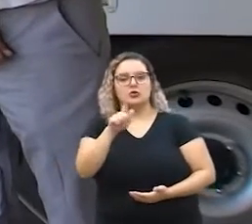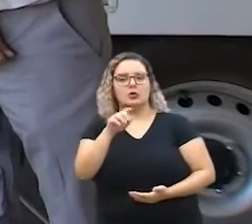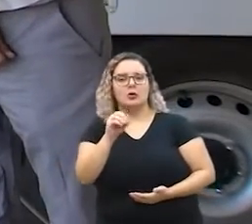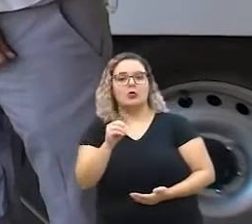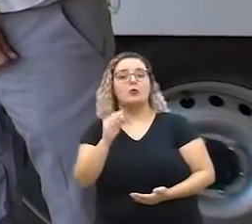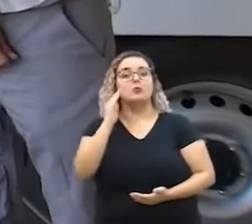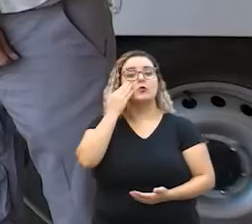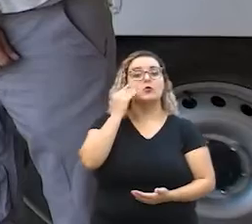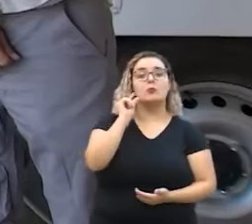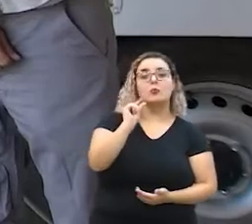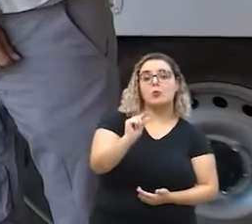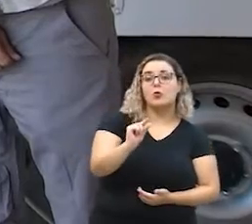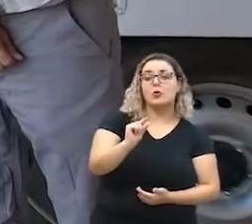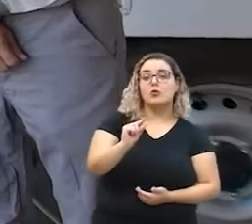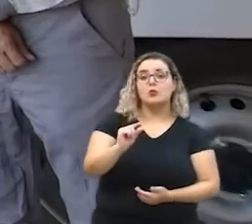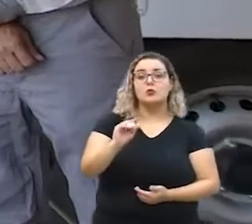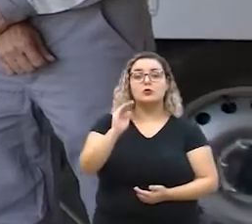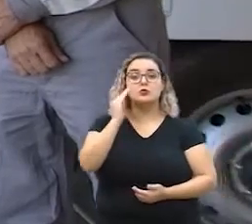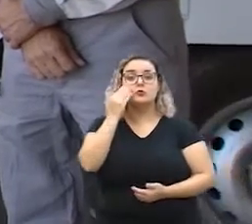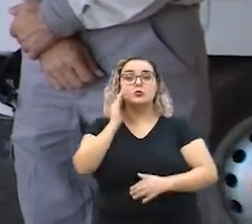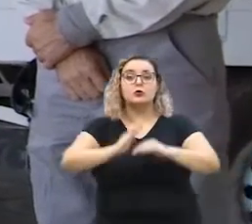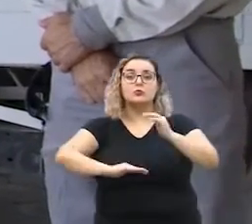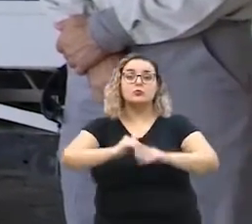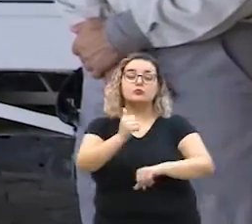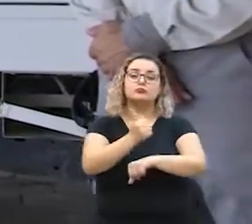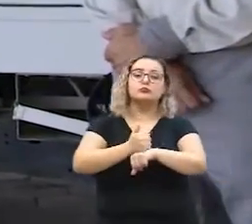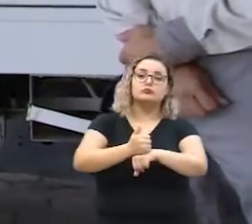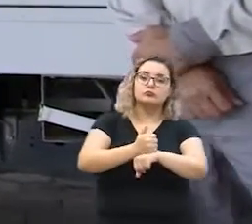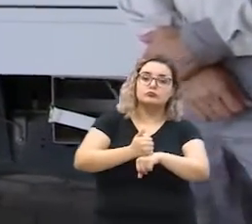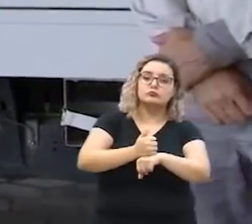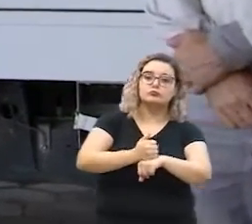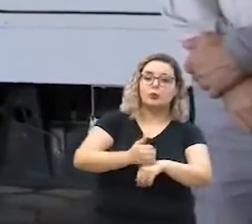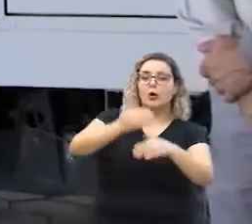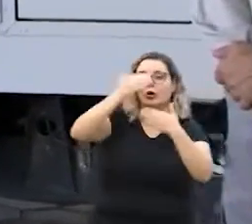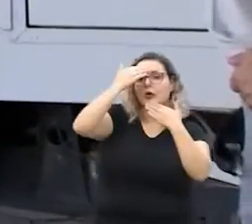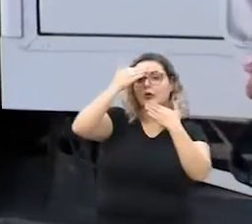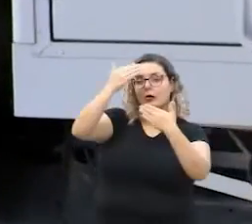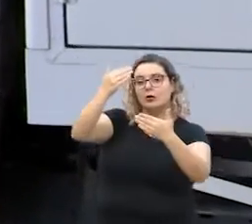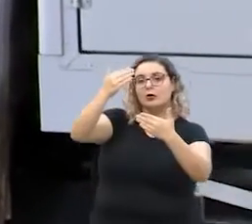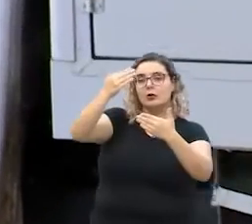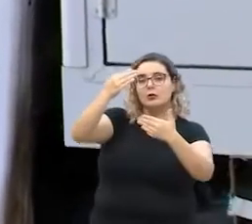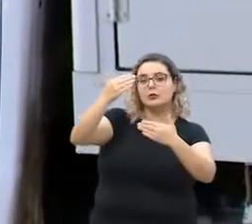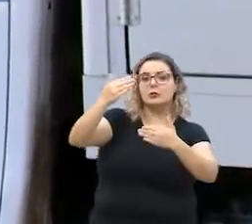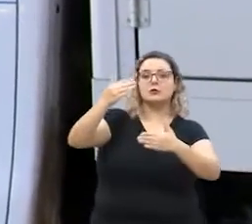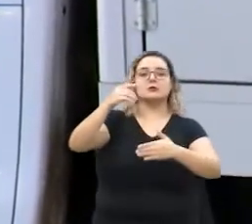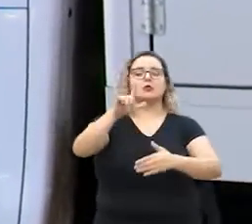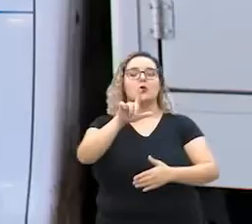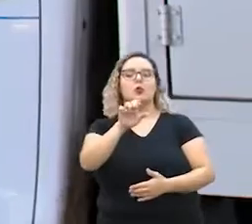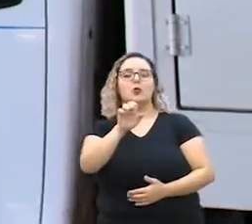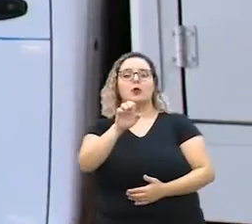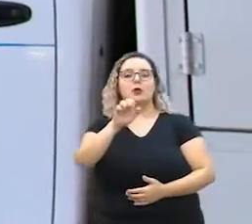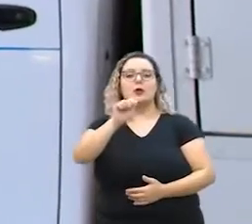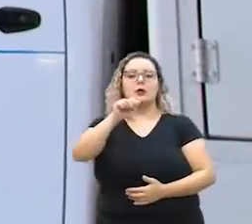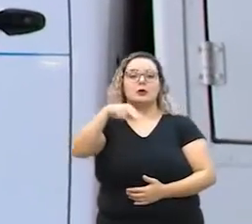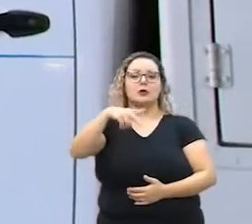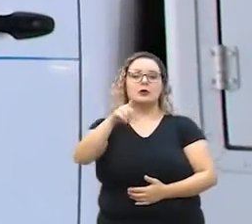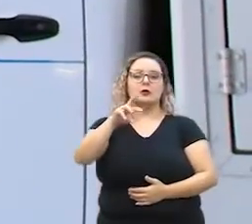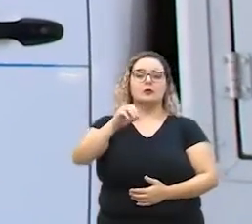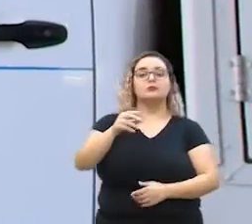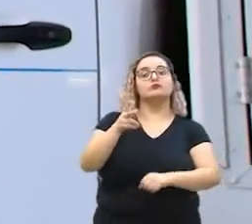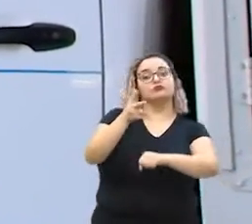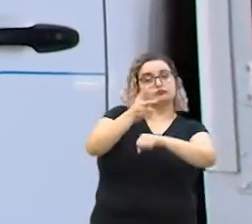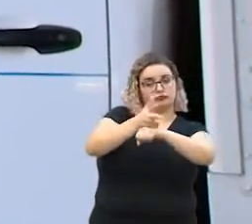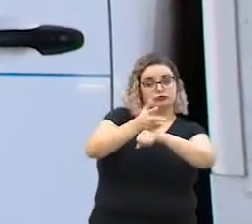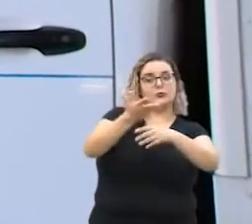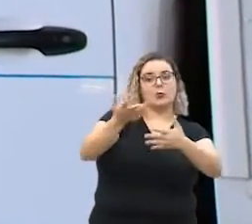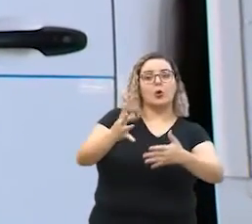um pouquinho sobre a profissão de eletricista. Agradecer aqui meu grande amigo Leandro, repórter cinematográfico, como eu sempre